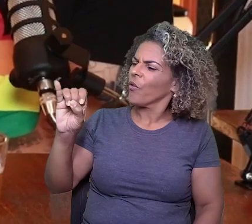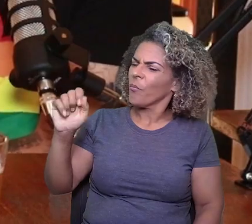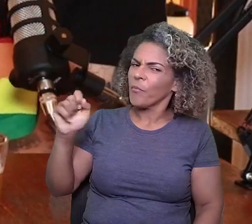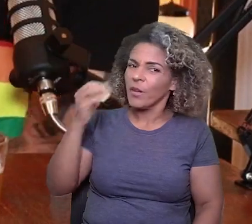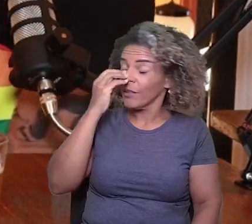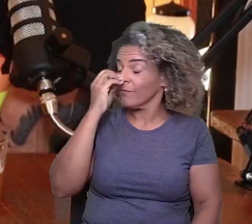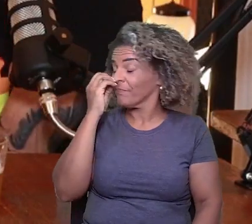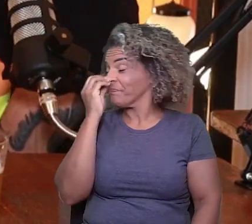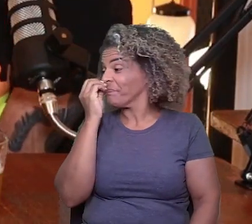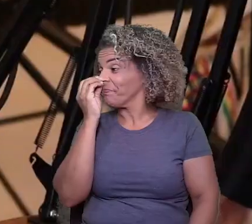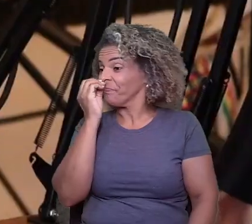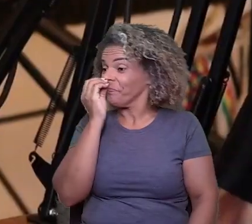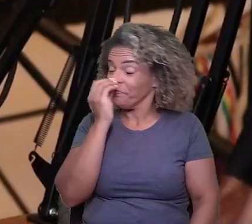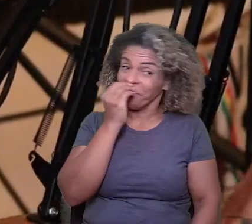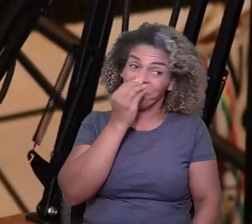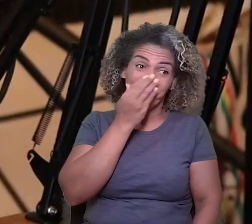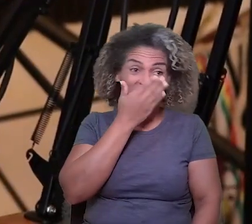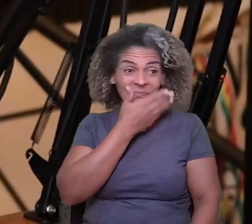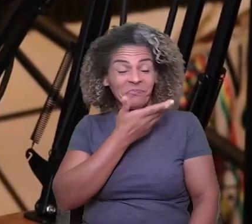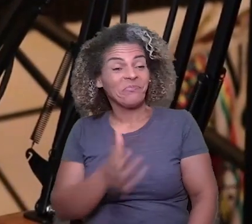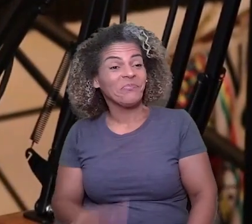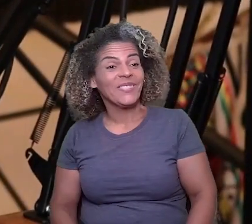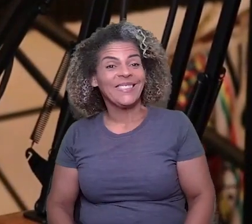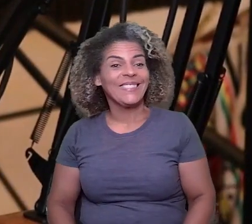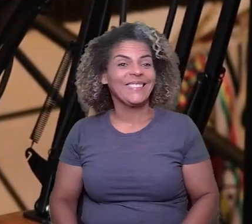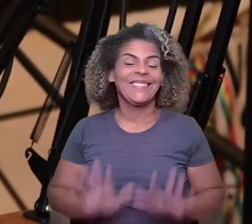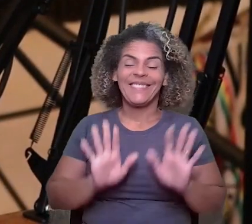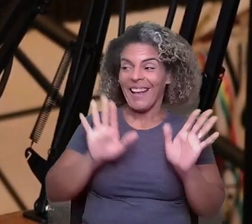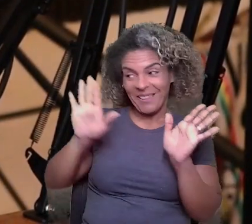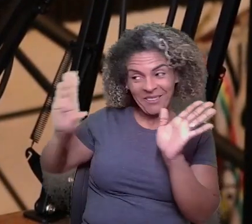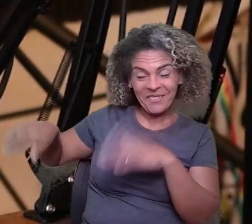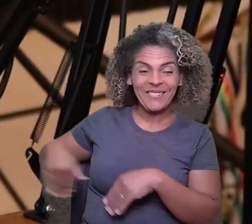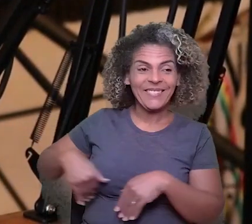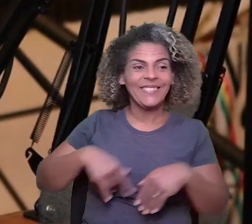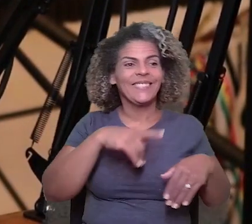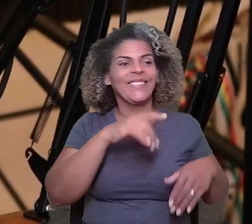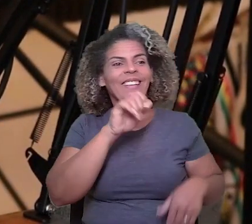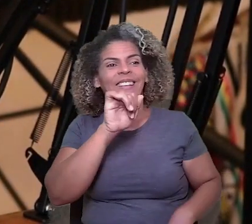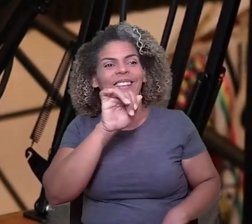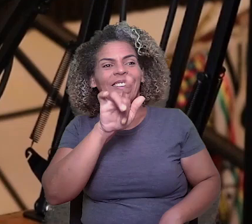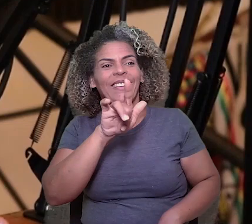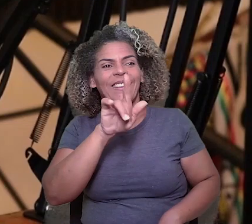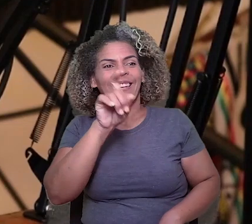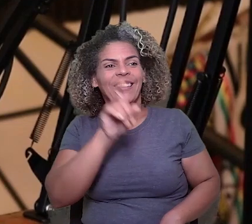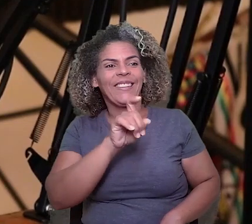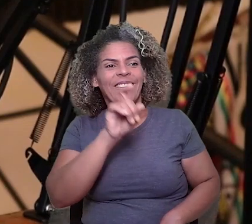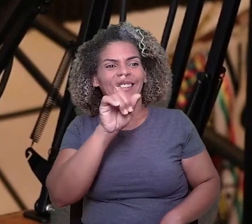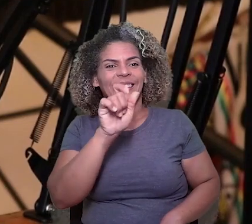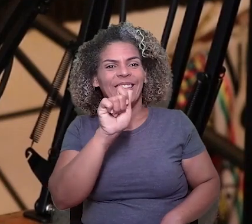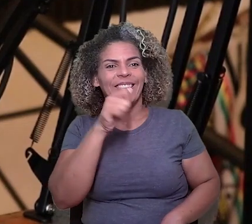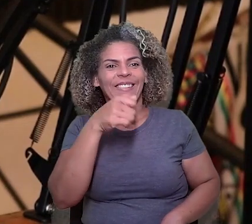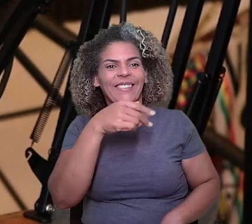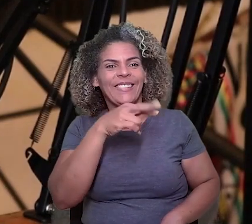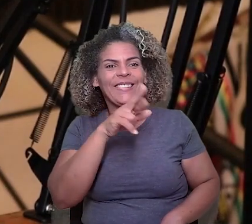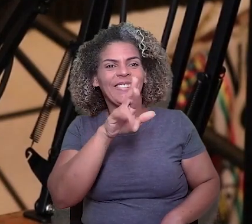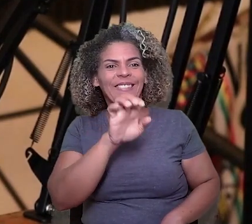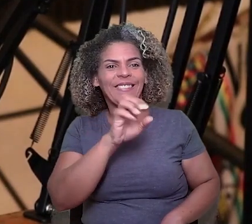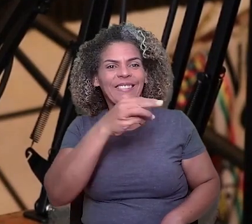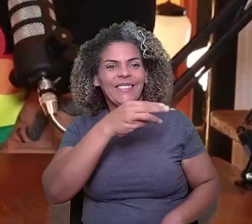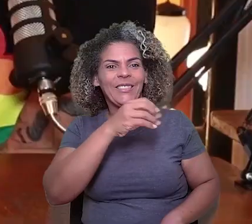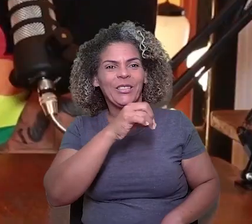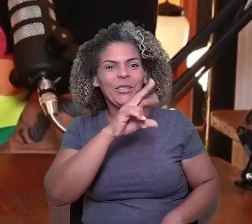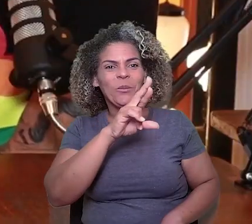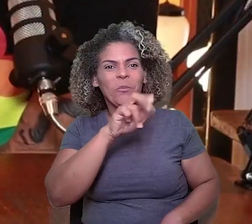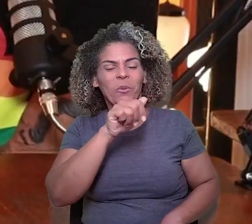Frota. Caramba. Eu sei que eu falei pro Alexandre Moraes, e estava lá num papo descontraído, eu falei assim, olha... Papo descontraído com o